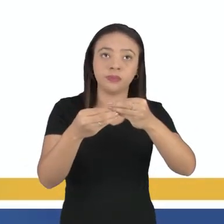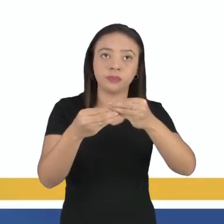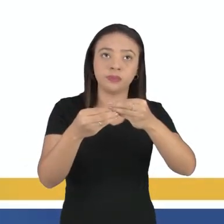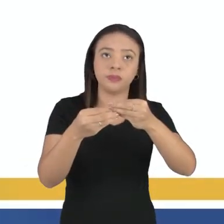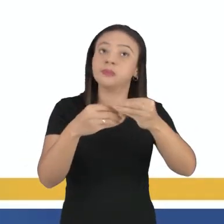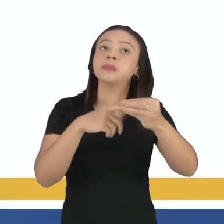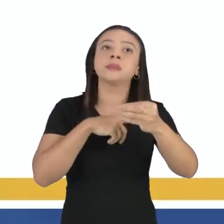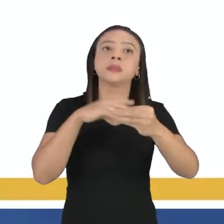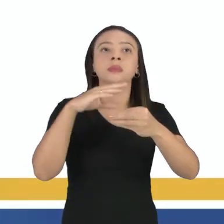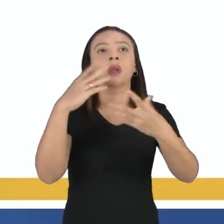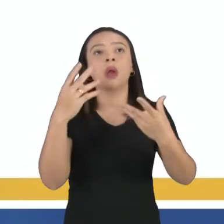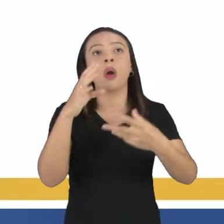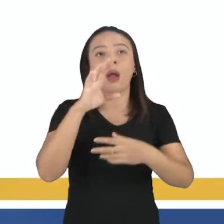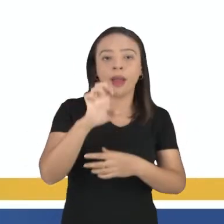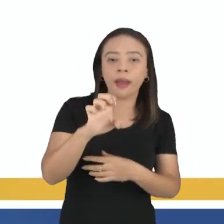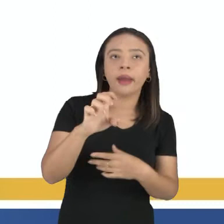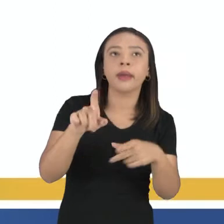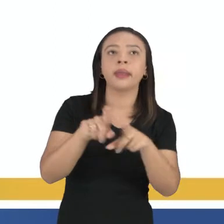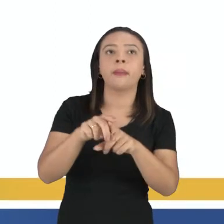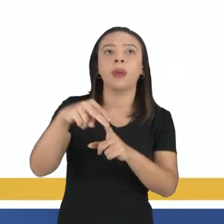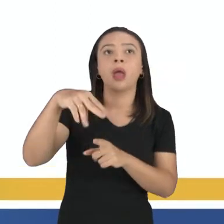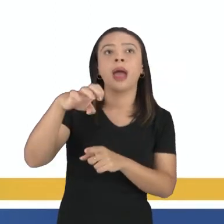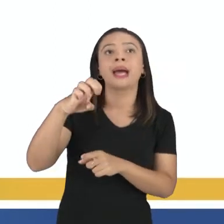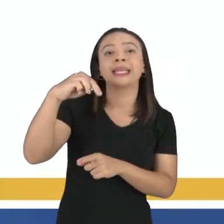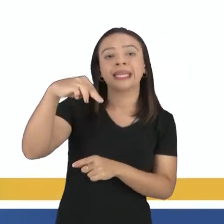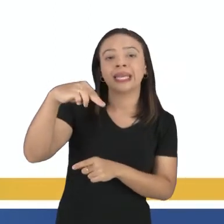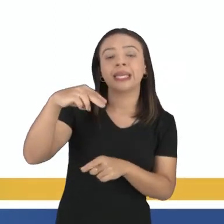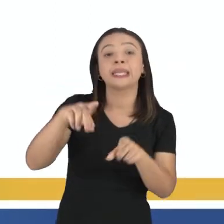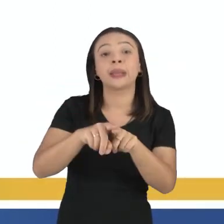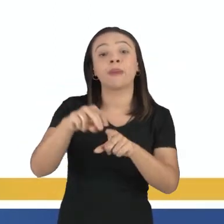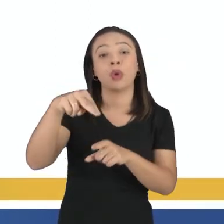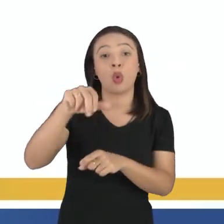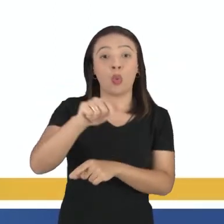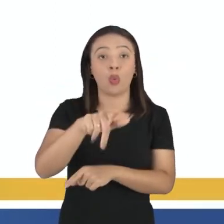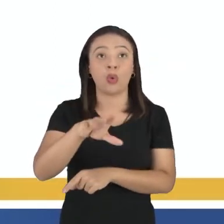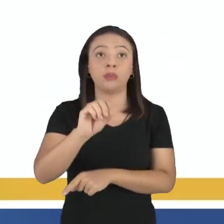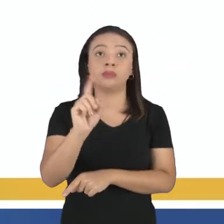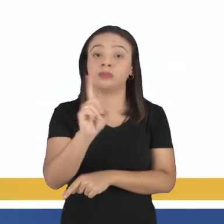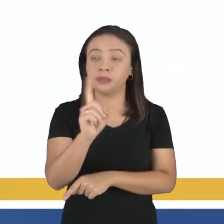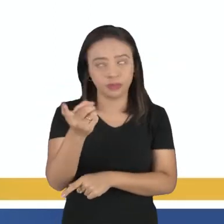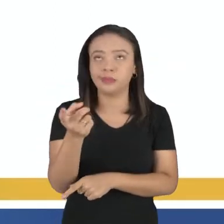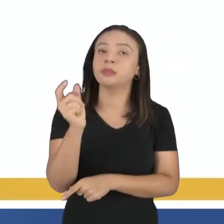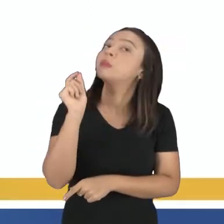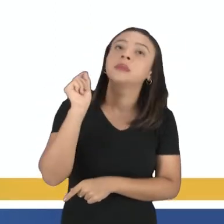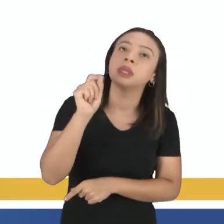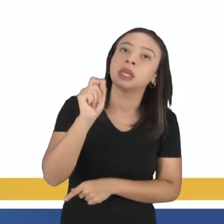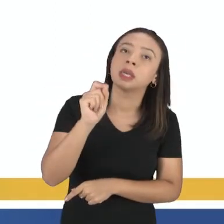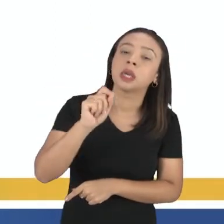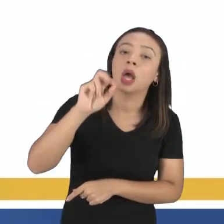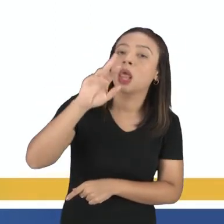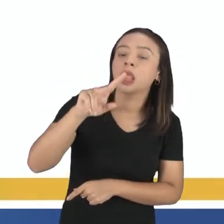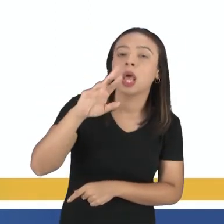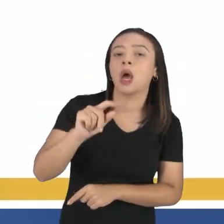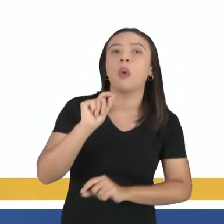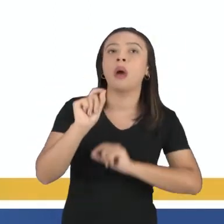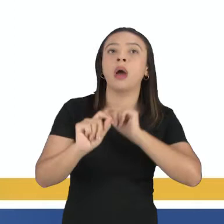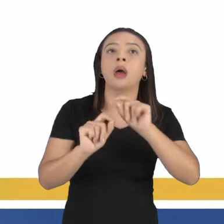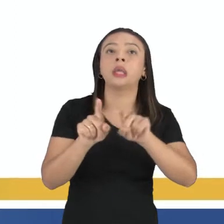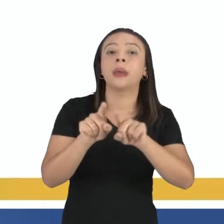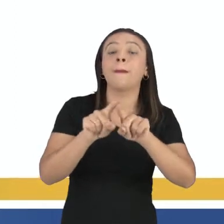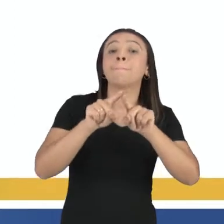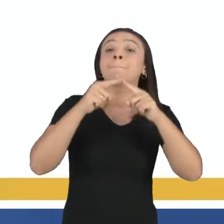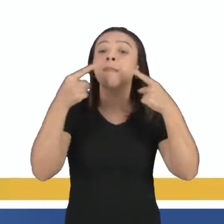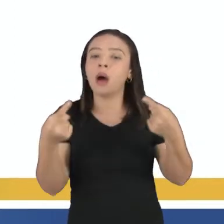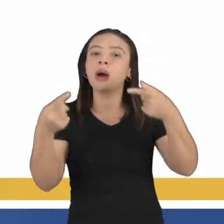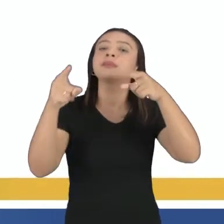temos o o nem, tá? O e não ali junto, né? O que, não só, mas também, tá